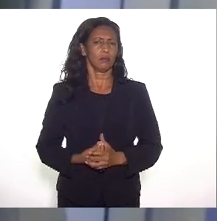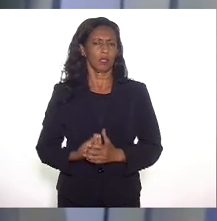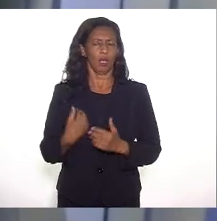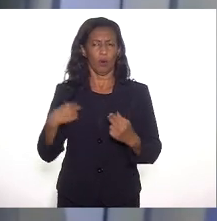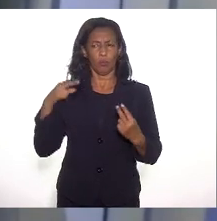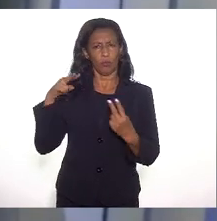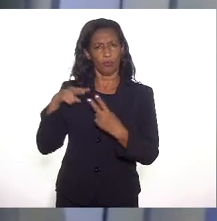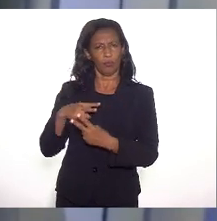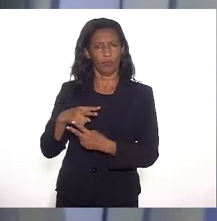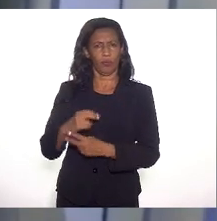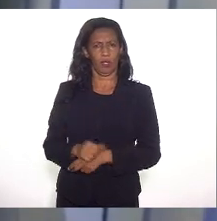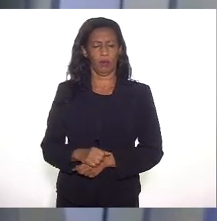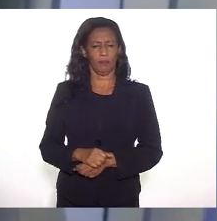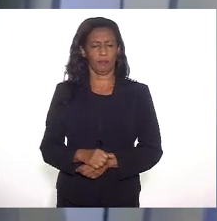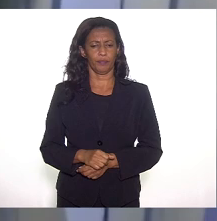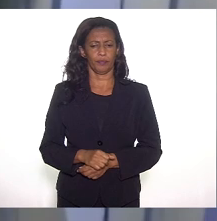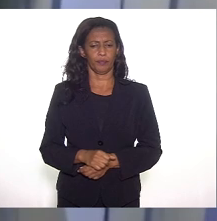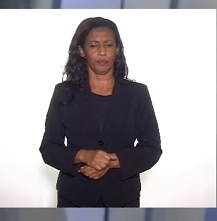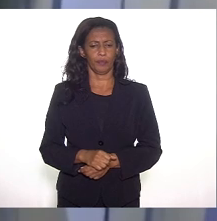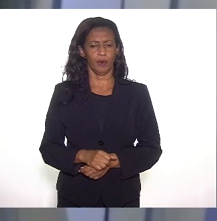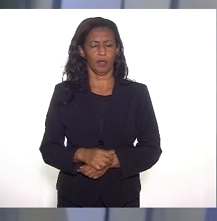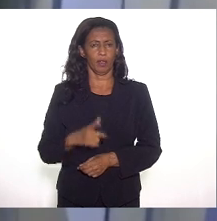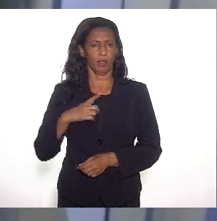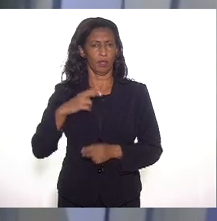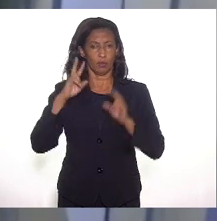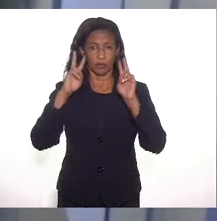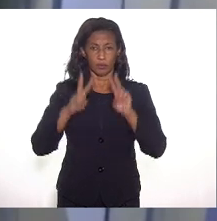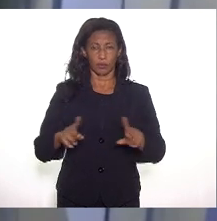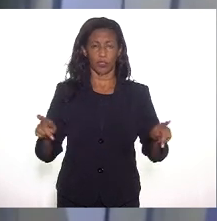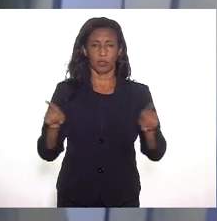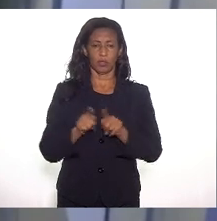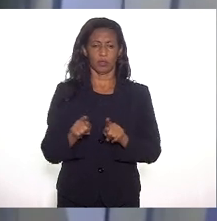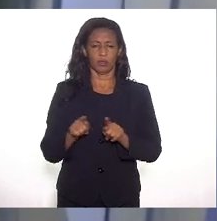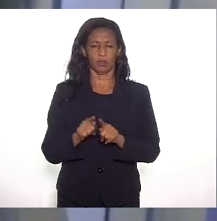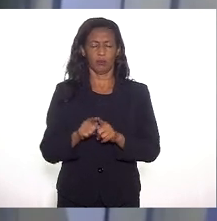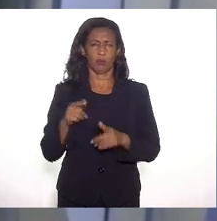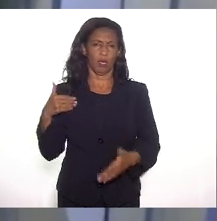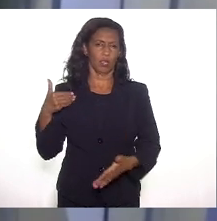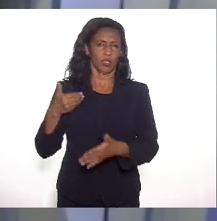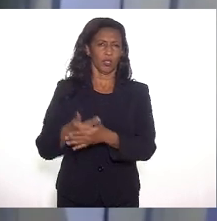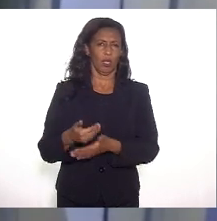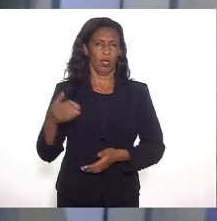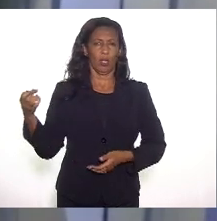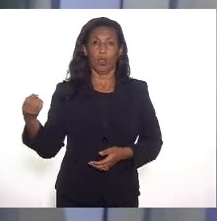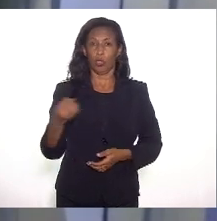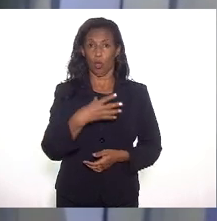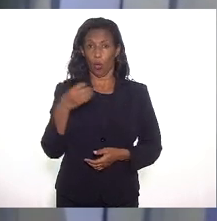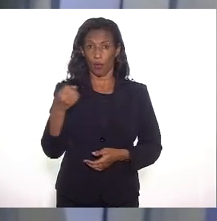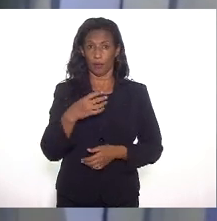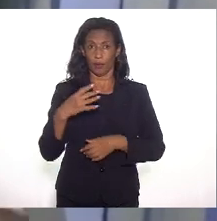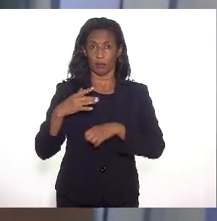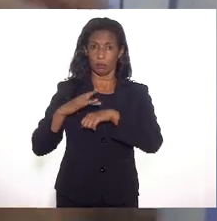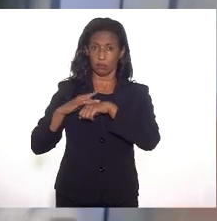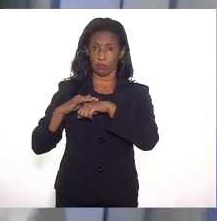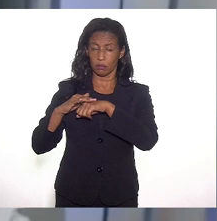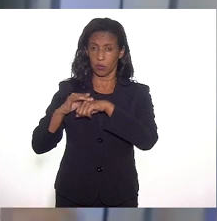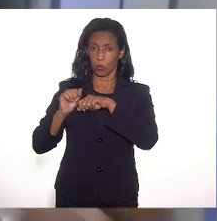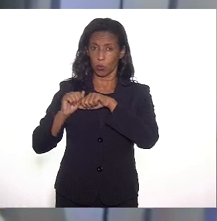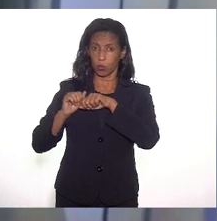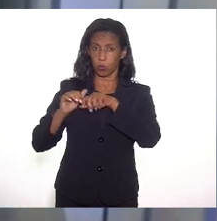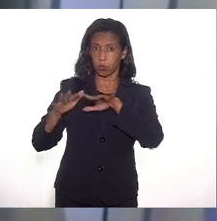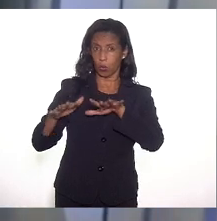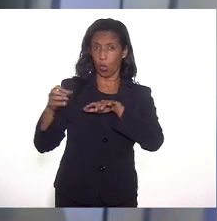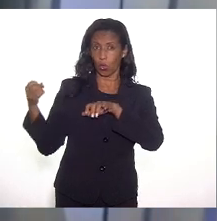ver, inadequada, tendo em vista, inclusive, a chegada de uma nova variante, né, um novo